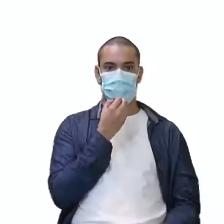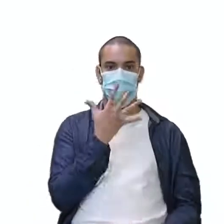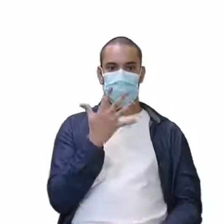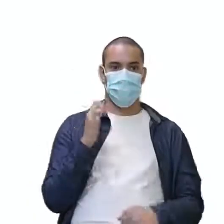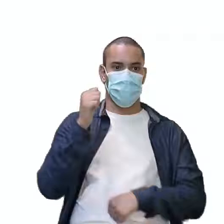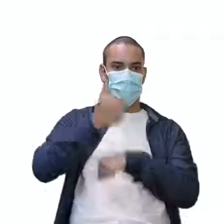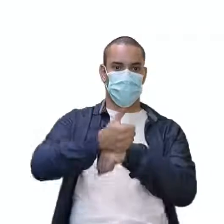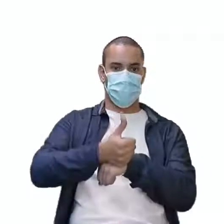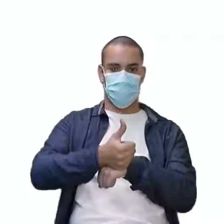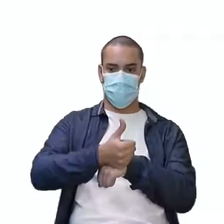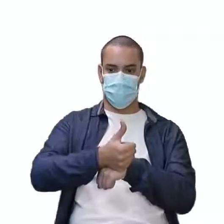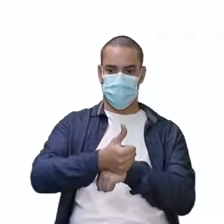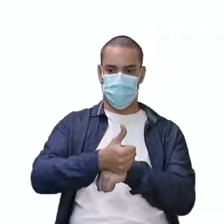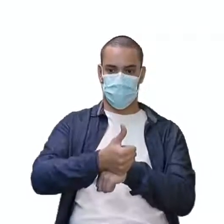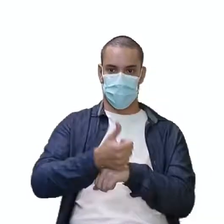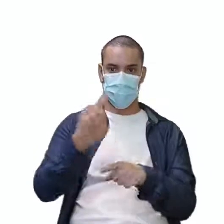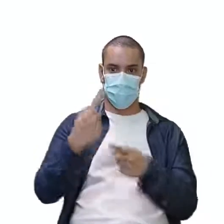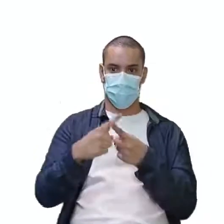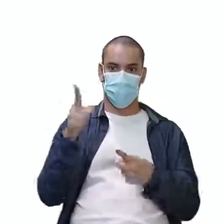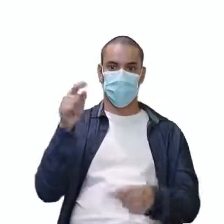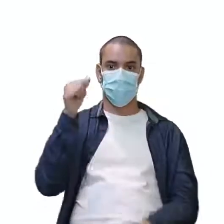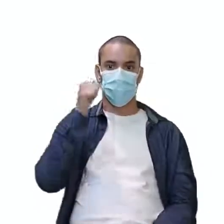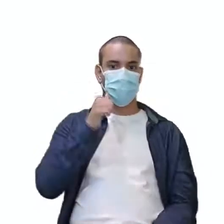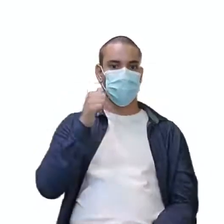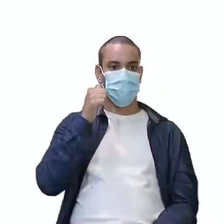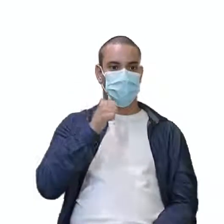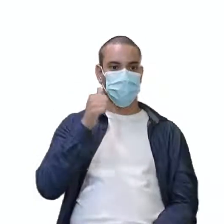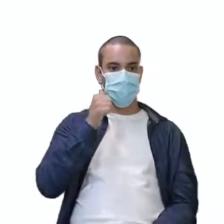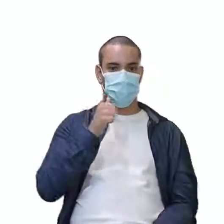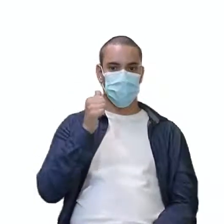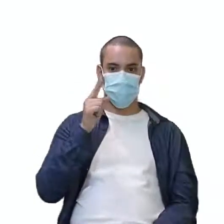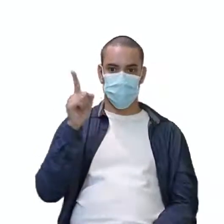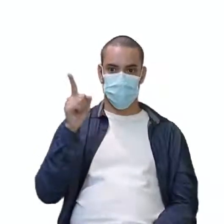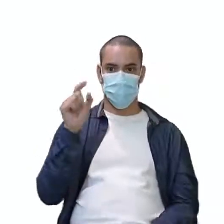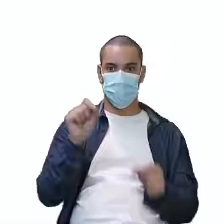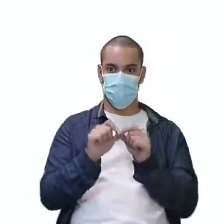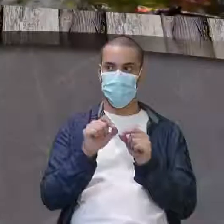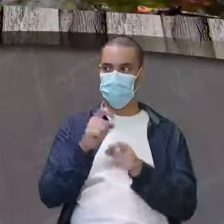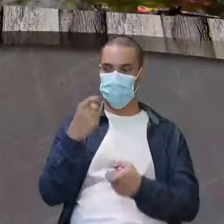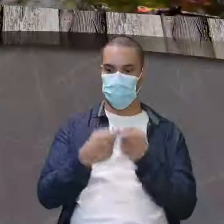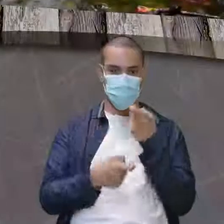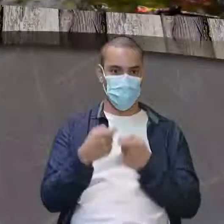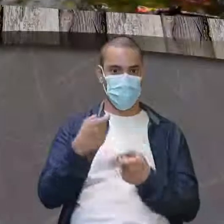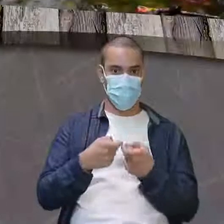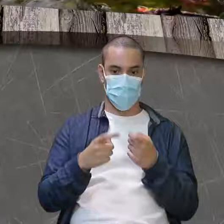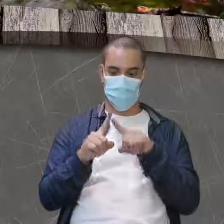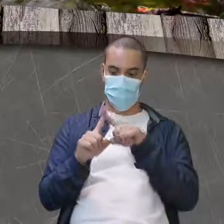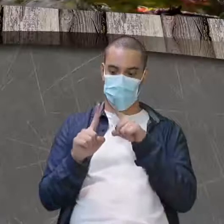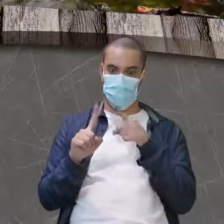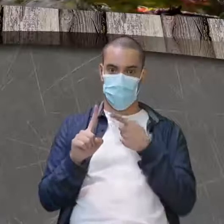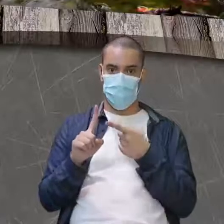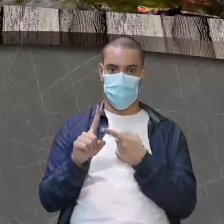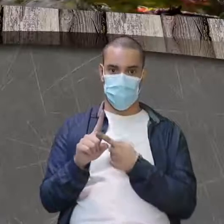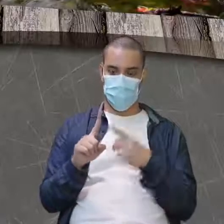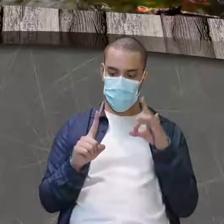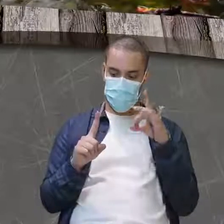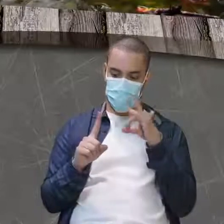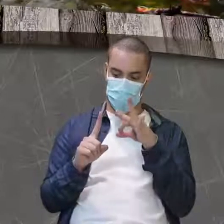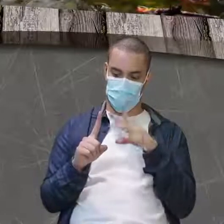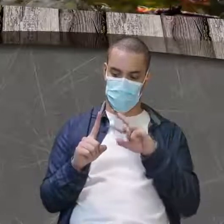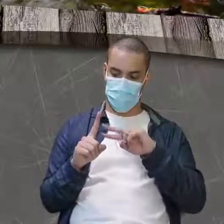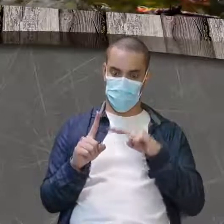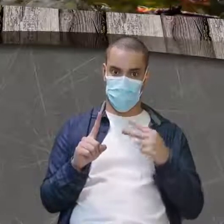maior, tá? Ou seja, a fêmea está, no caso da reprodução, a fêmea está ali com genes